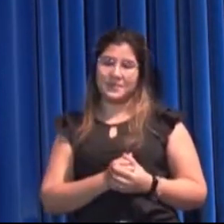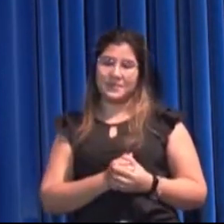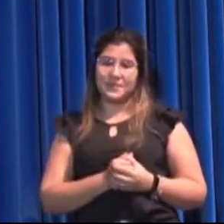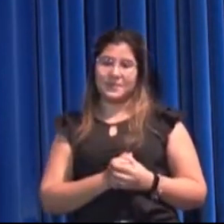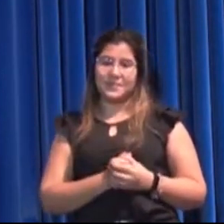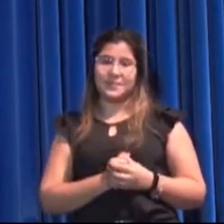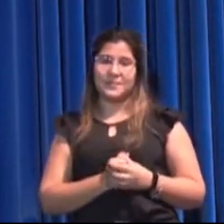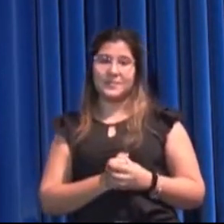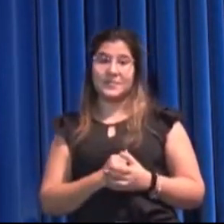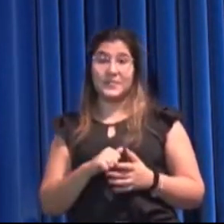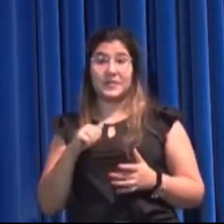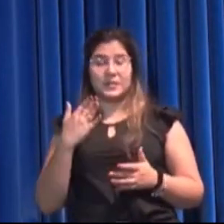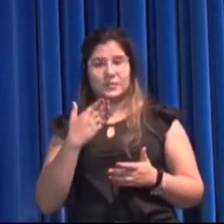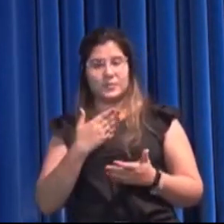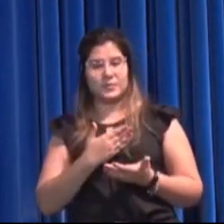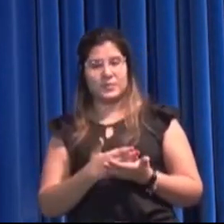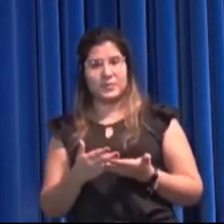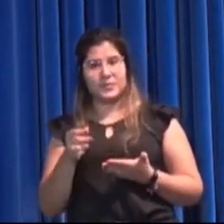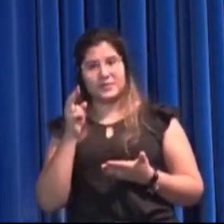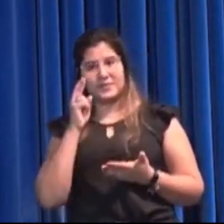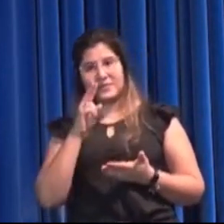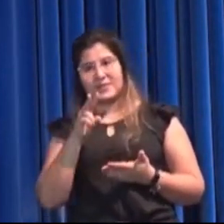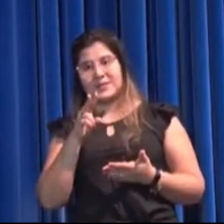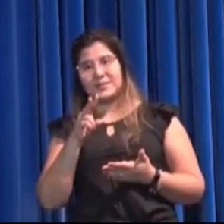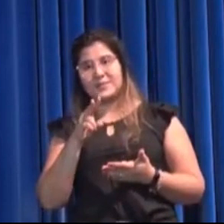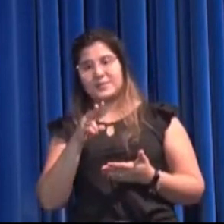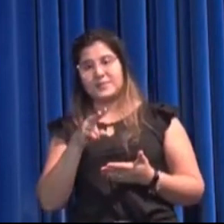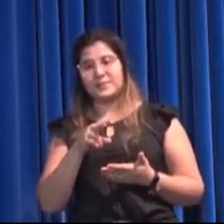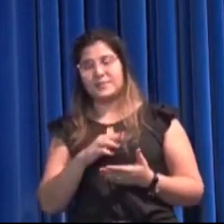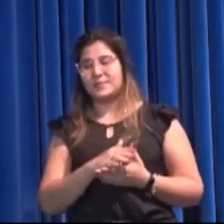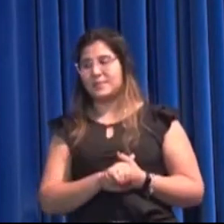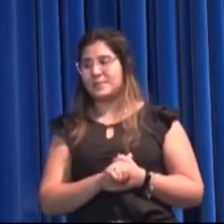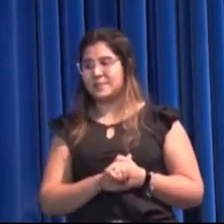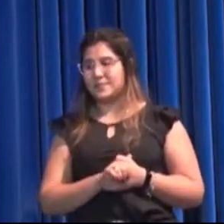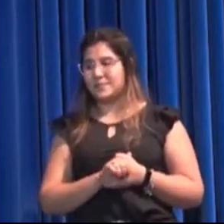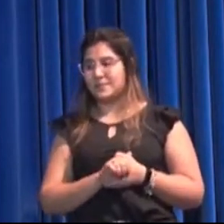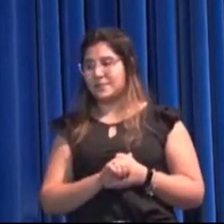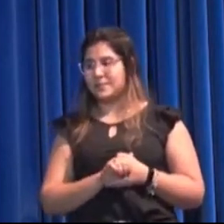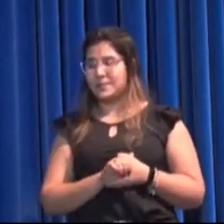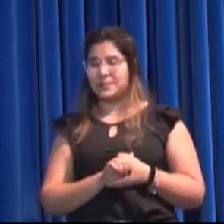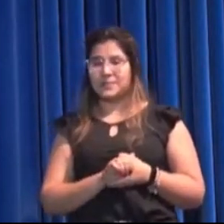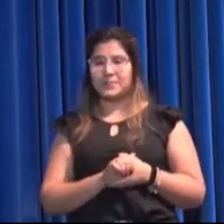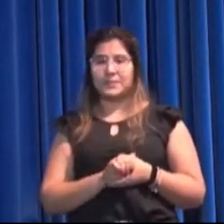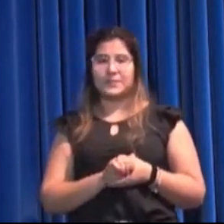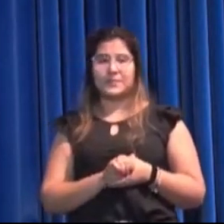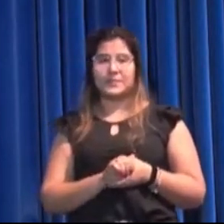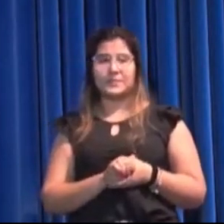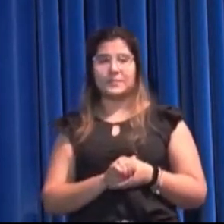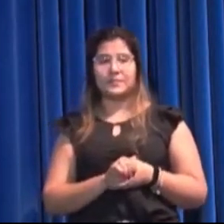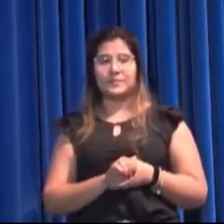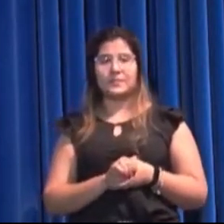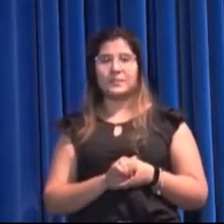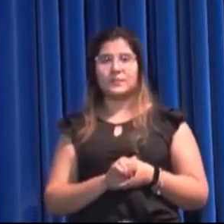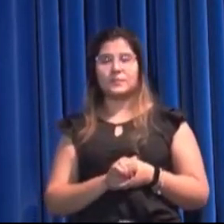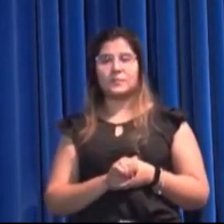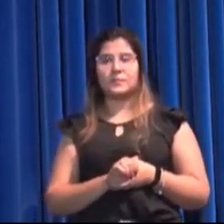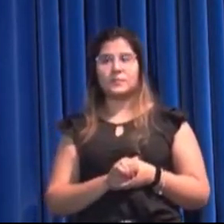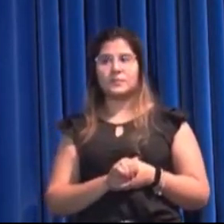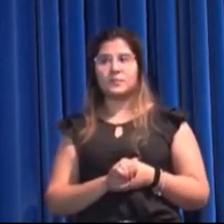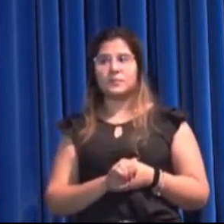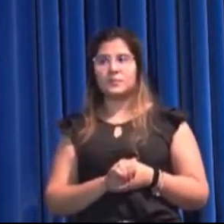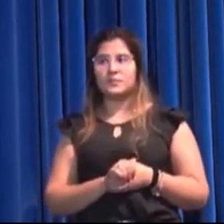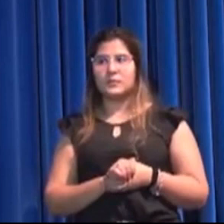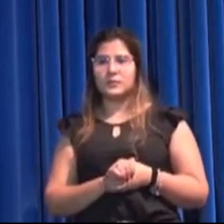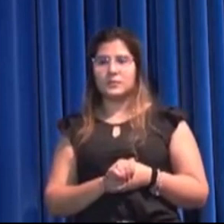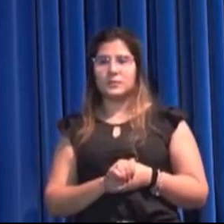Então eu comecei a ver, posso até estar falando besteira aqui, comecei a ver que o pecado teve até uma coisa